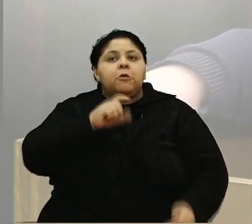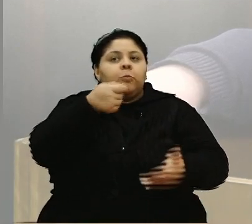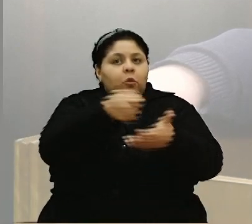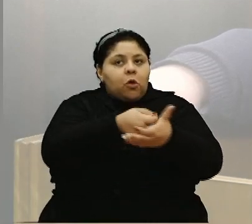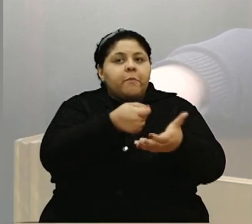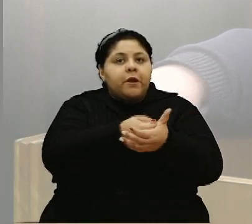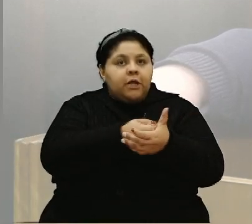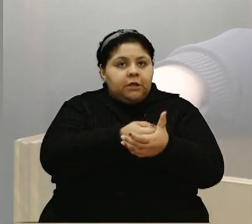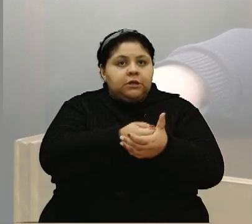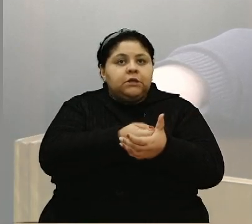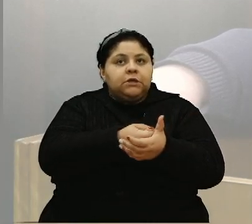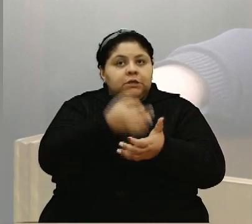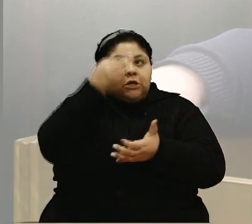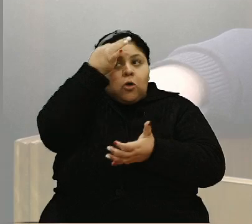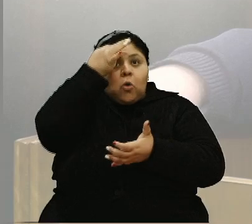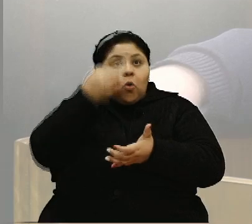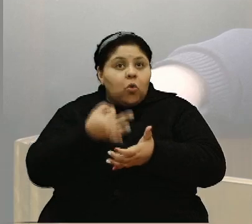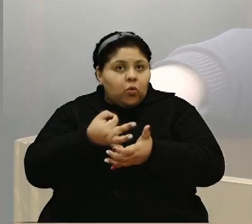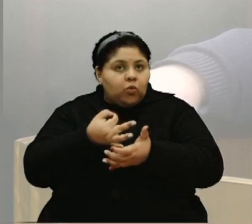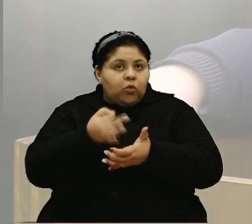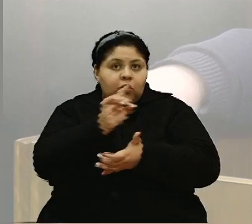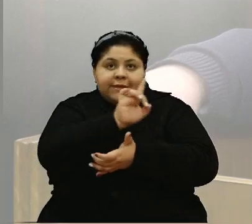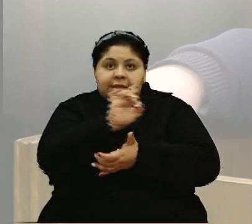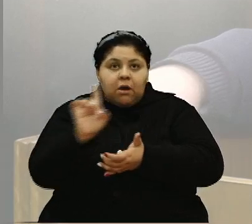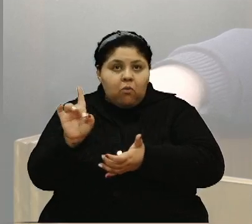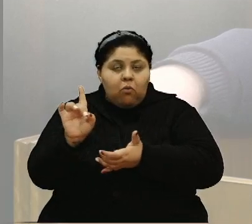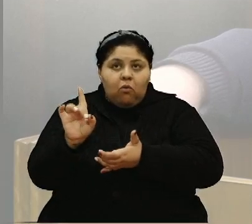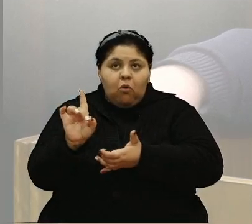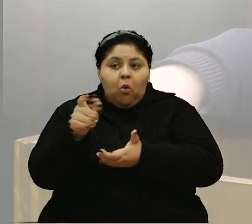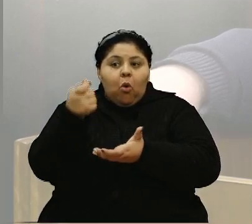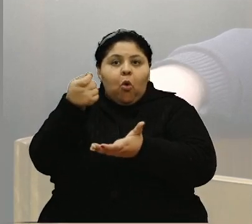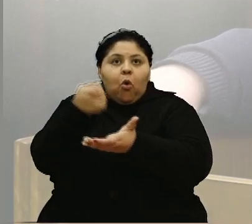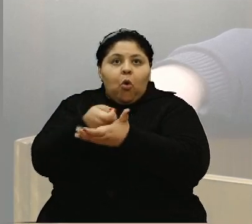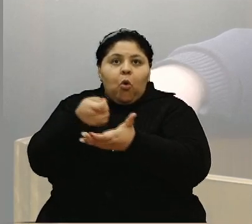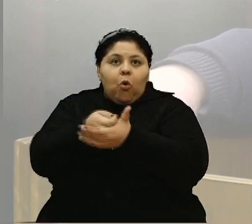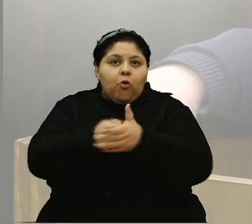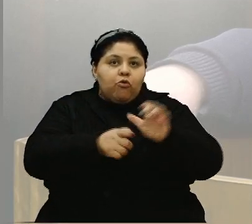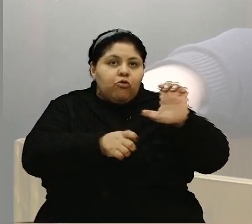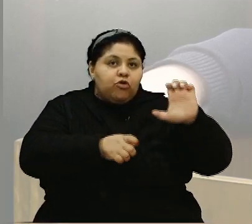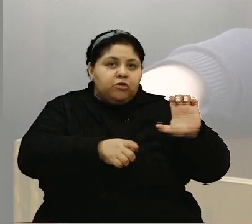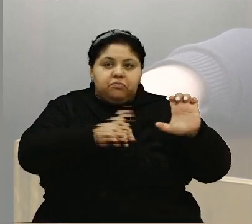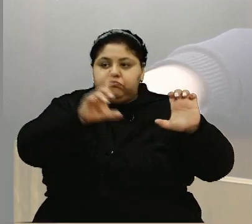cobrança consciente, não é aquela cobrança esquerdista, ou